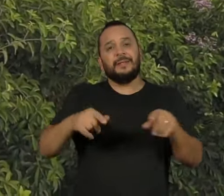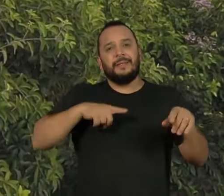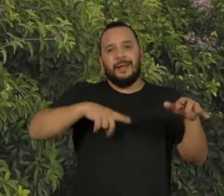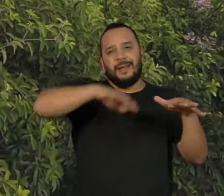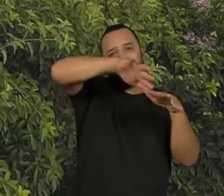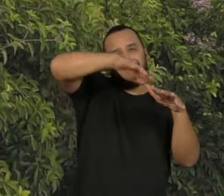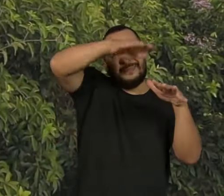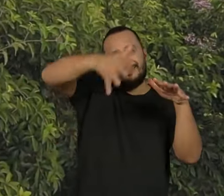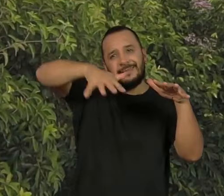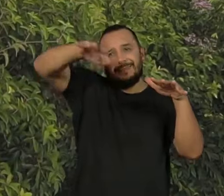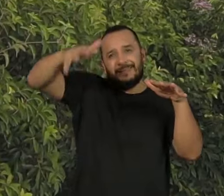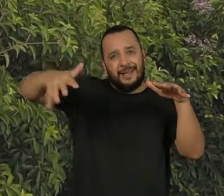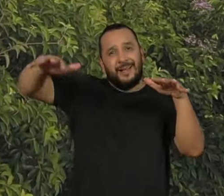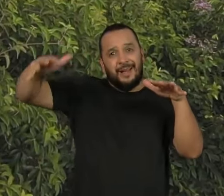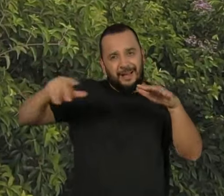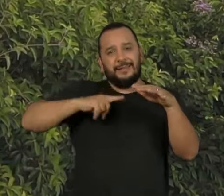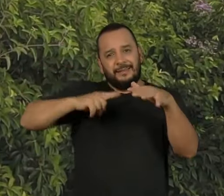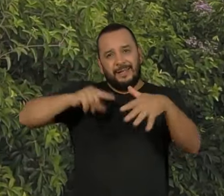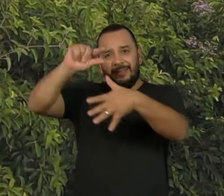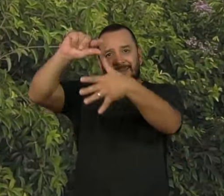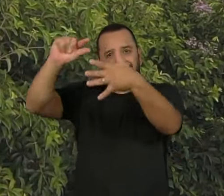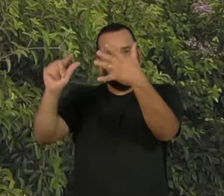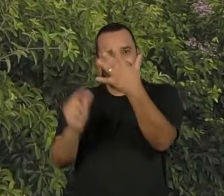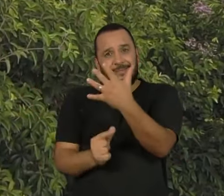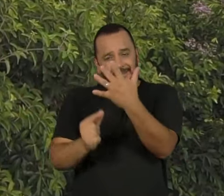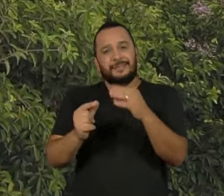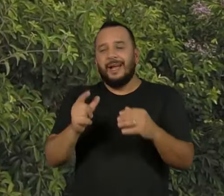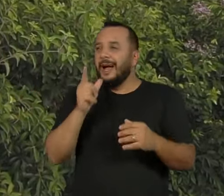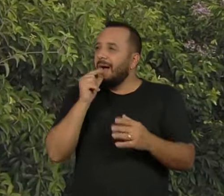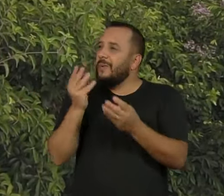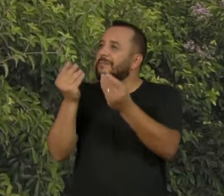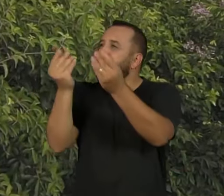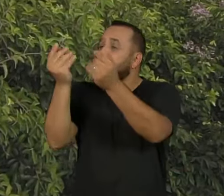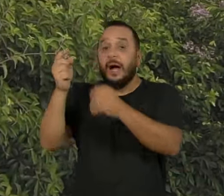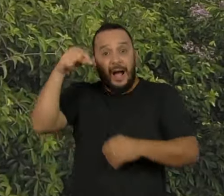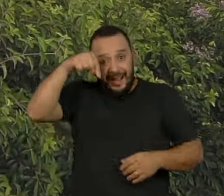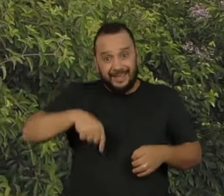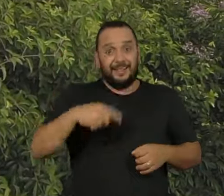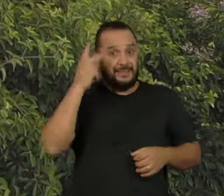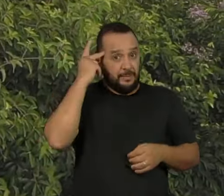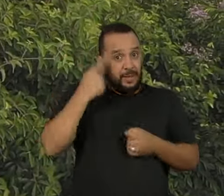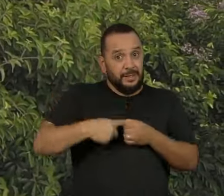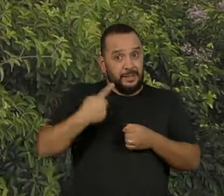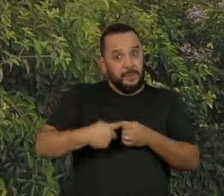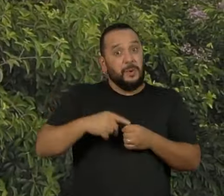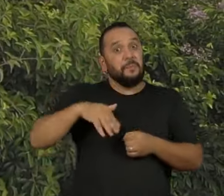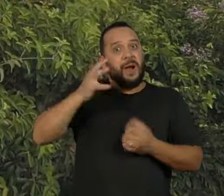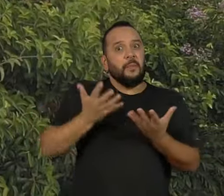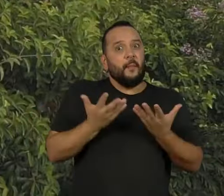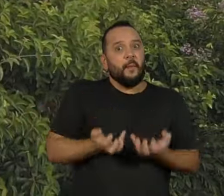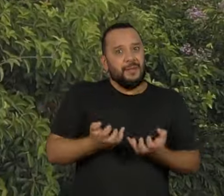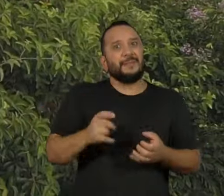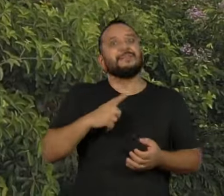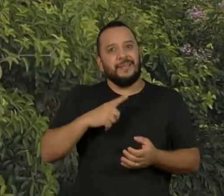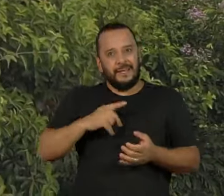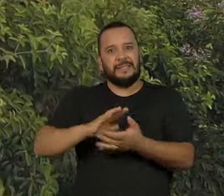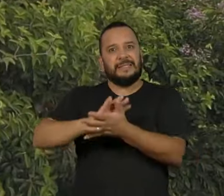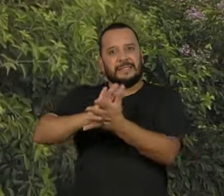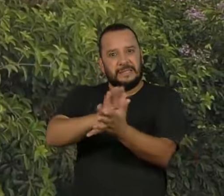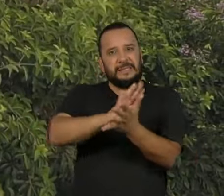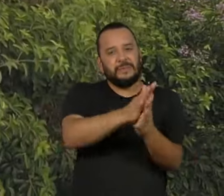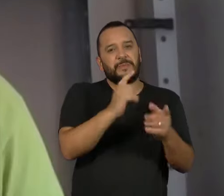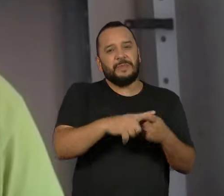Atlântica umbrófila, úmida, essa Mata Atlântica que a gente tem aqui no interior, ela é mais seca, então ela foi muito devastada pelos plantios